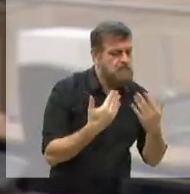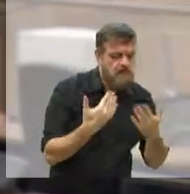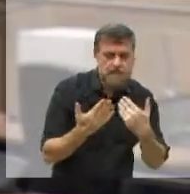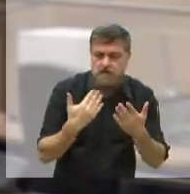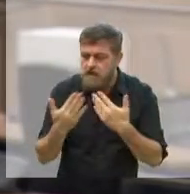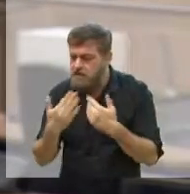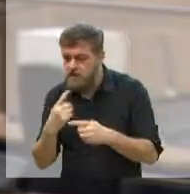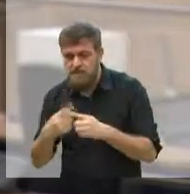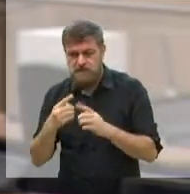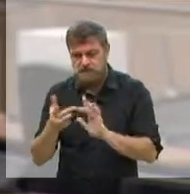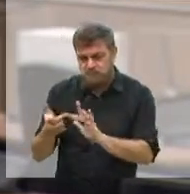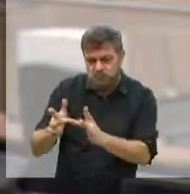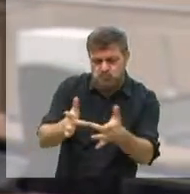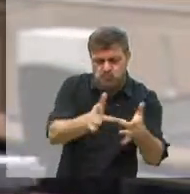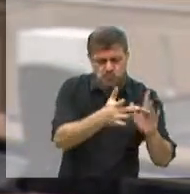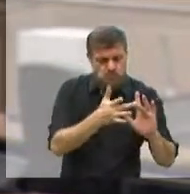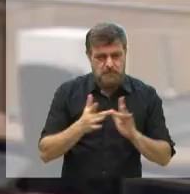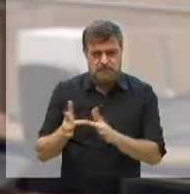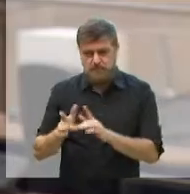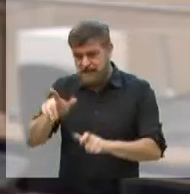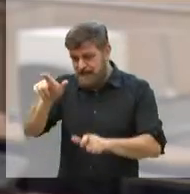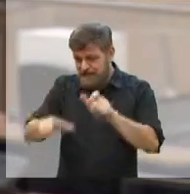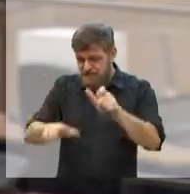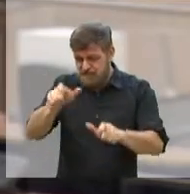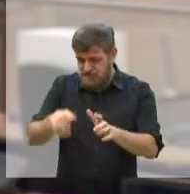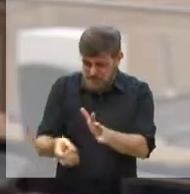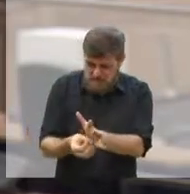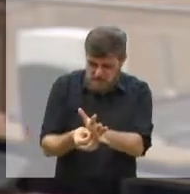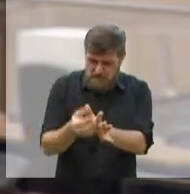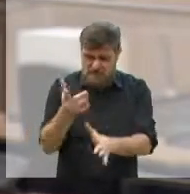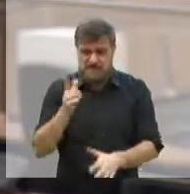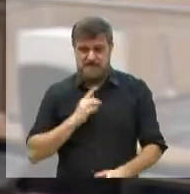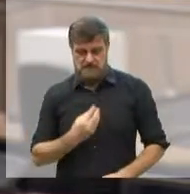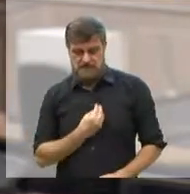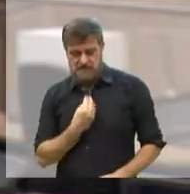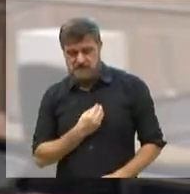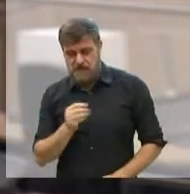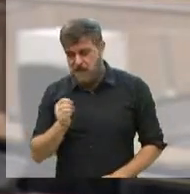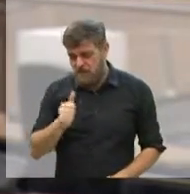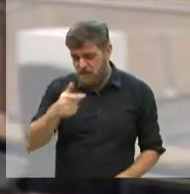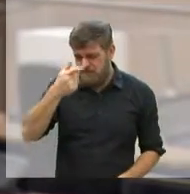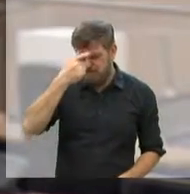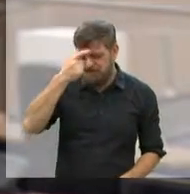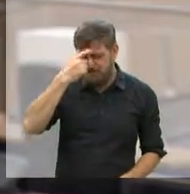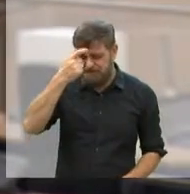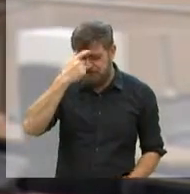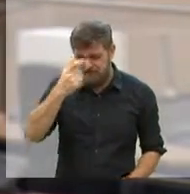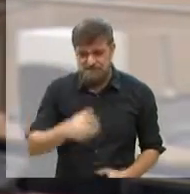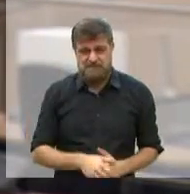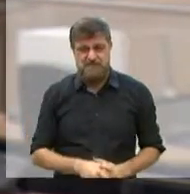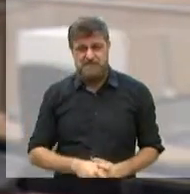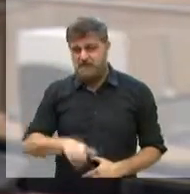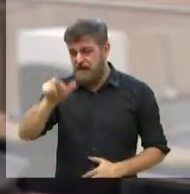de todos que muitas vezes participavam, poucos realmente tinham a consciência